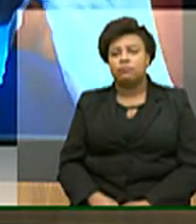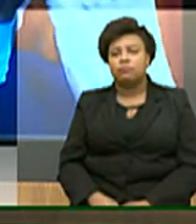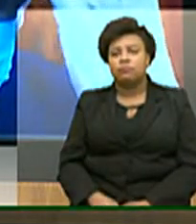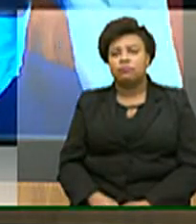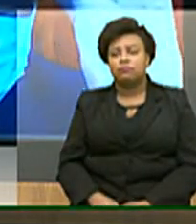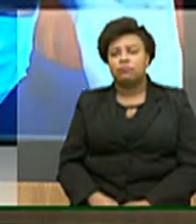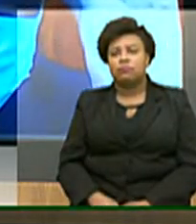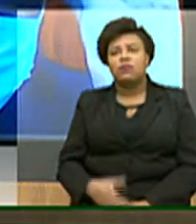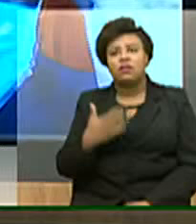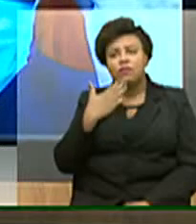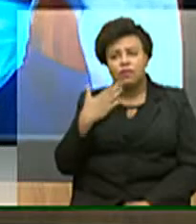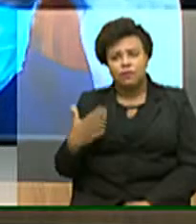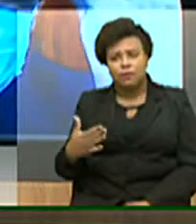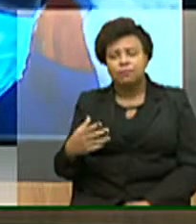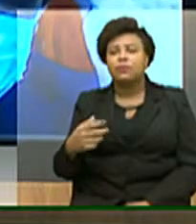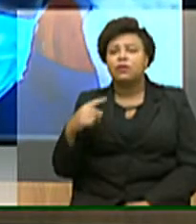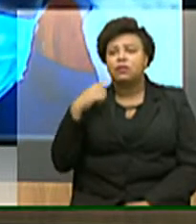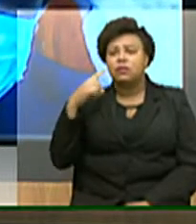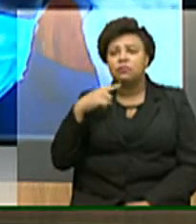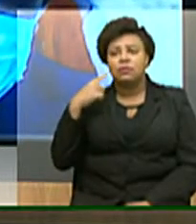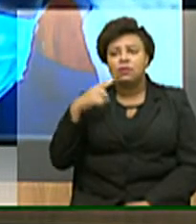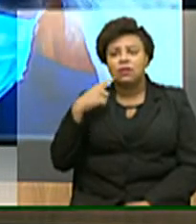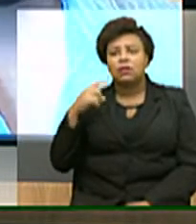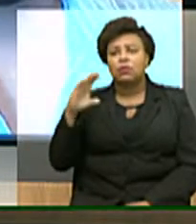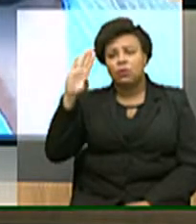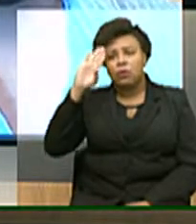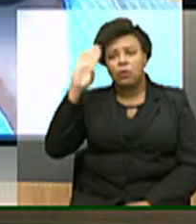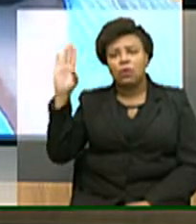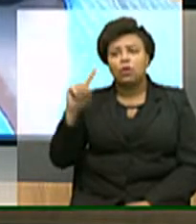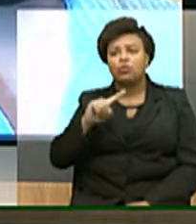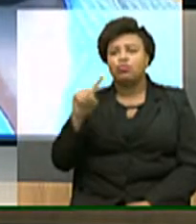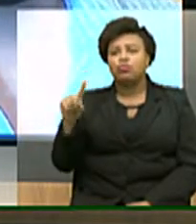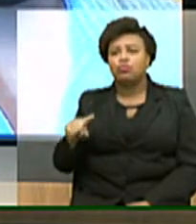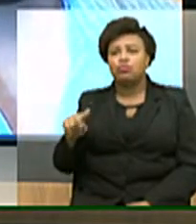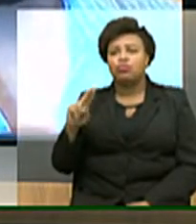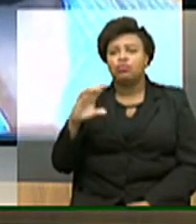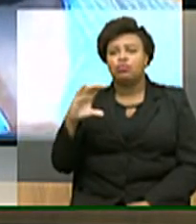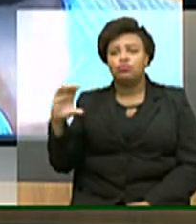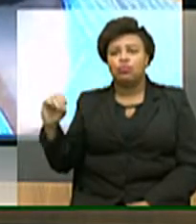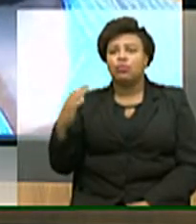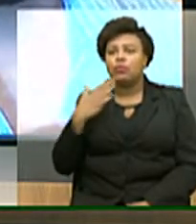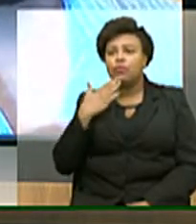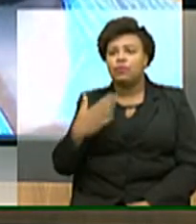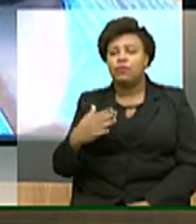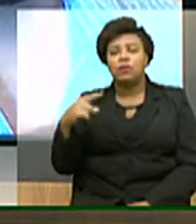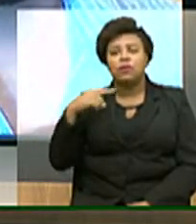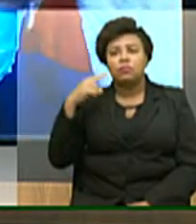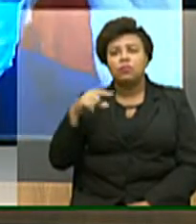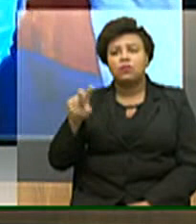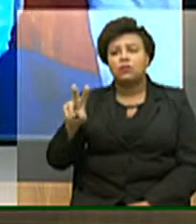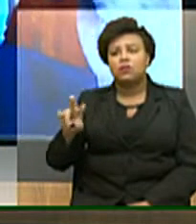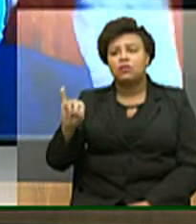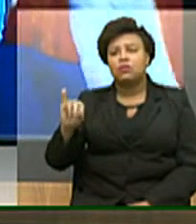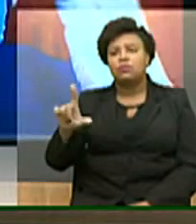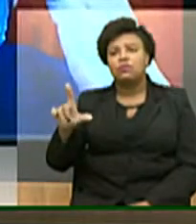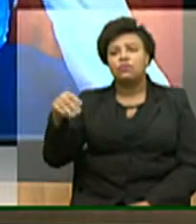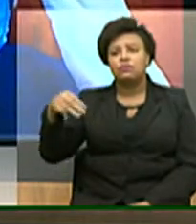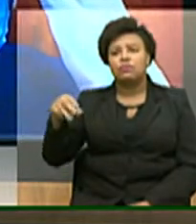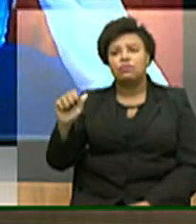Nereu. Favorável, presidente. Deputado Coronel Zucco. Favorável. Deputado Vilmar Lourenço.